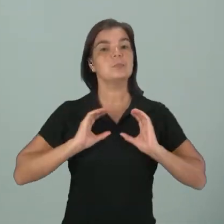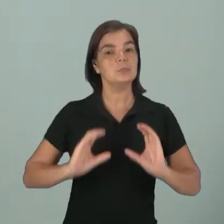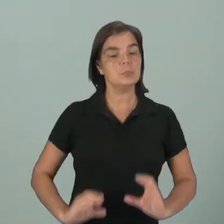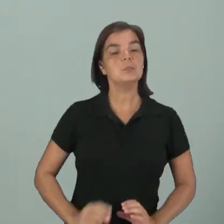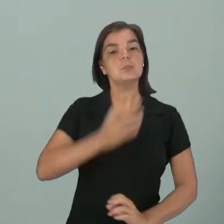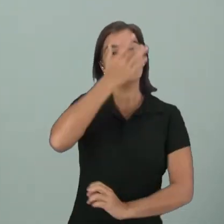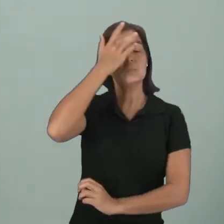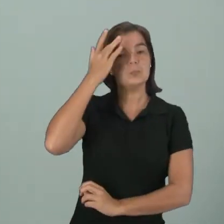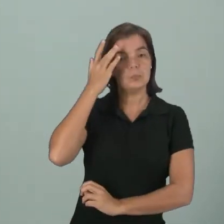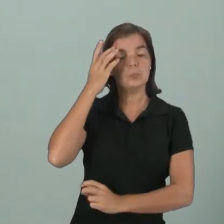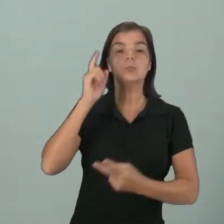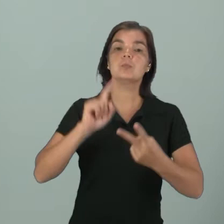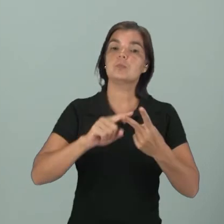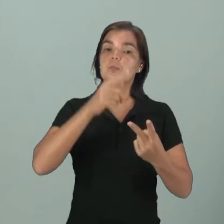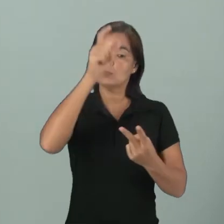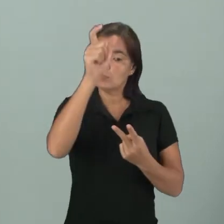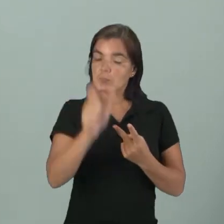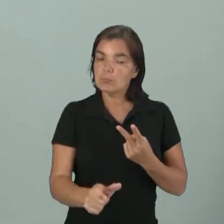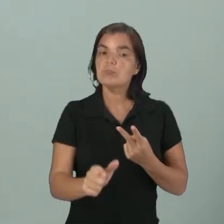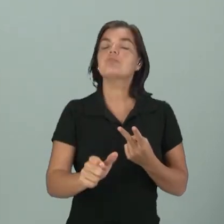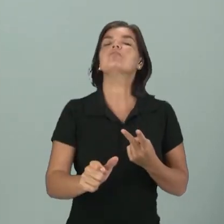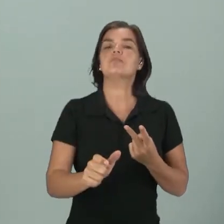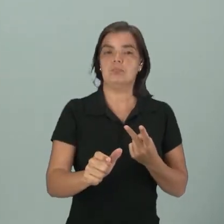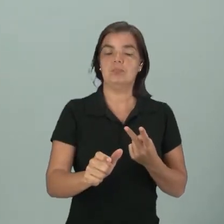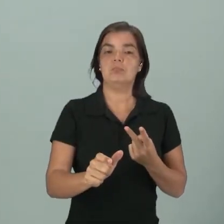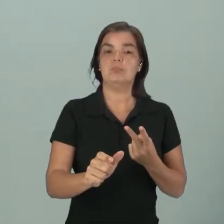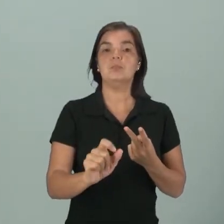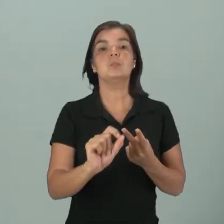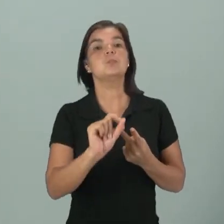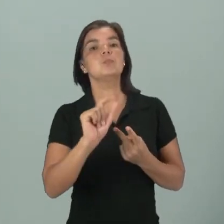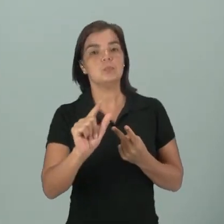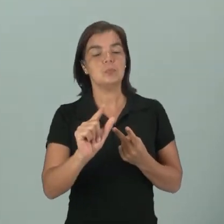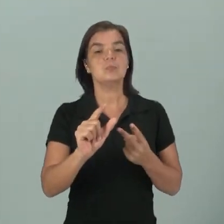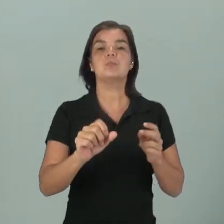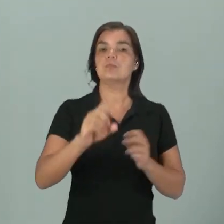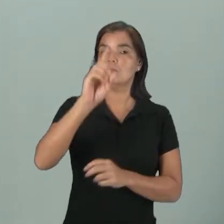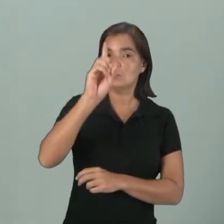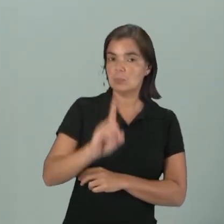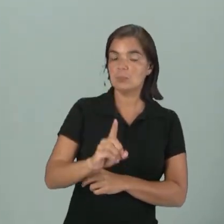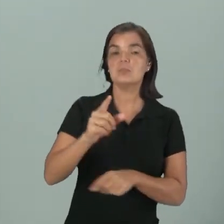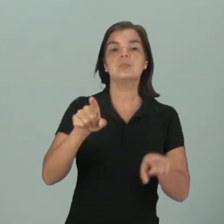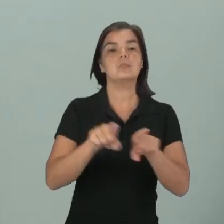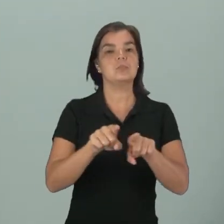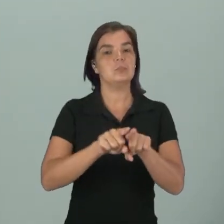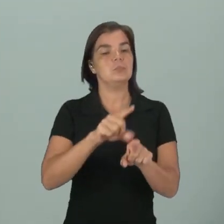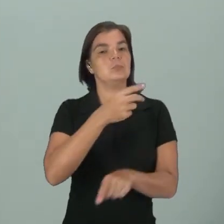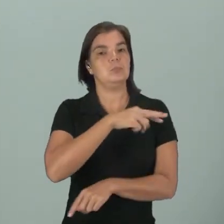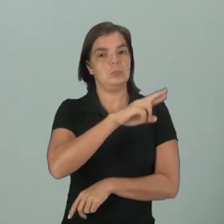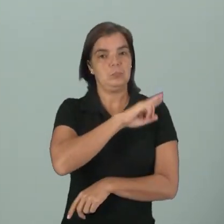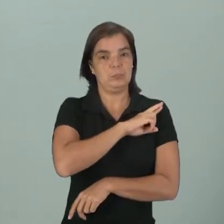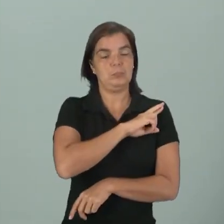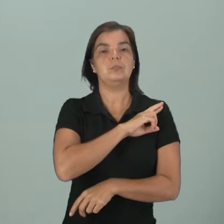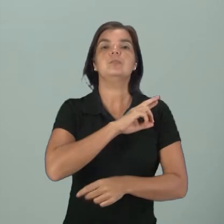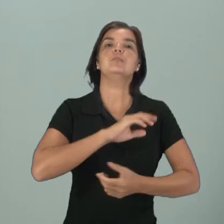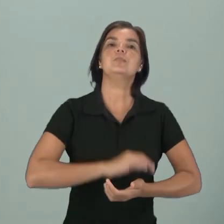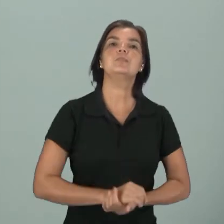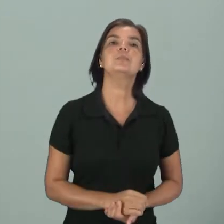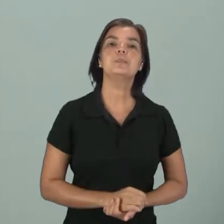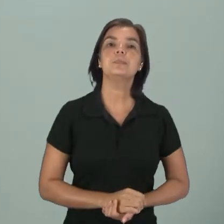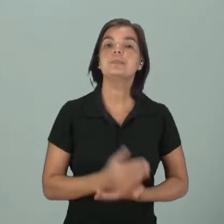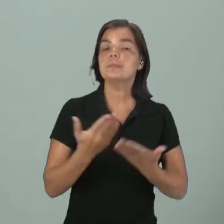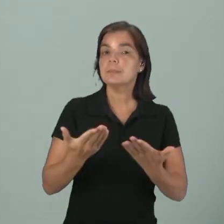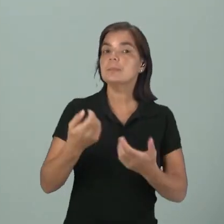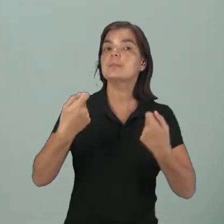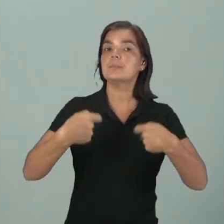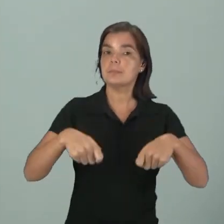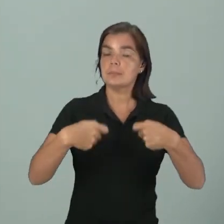um indivíduo, é ser uma pessoa portador ou portadora de direitos e também de deveres, e